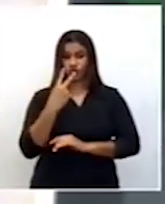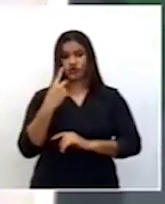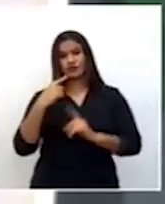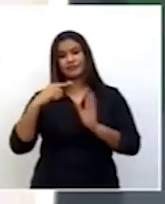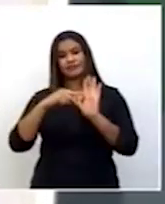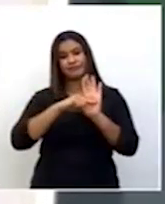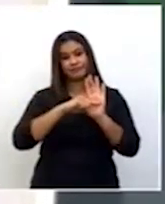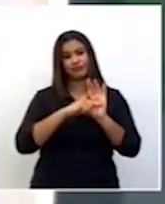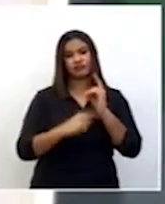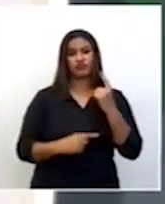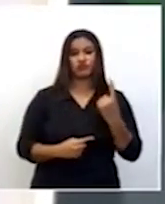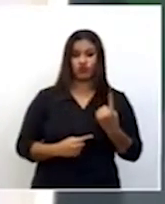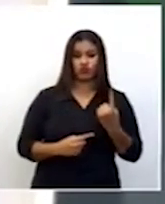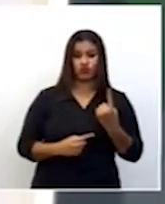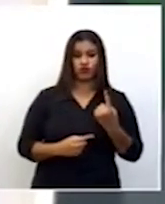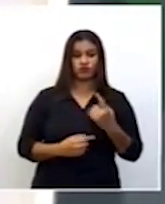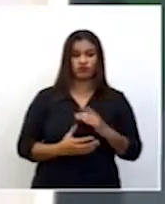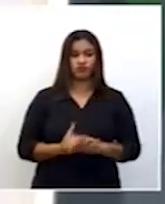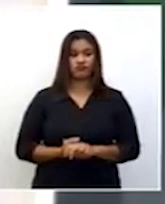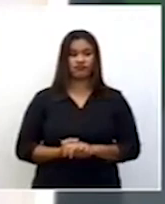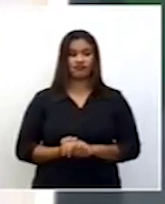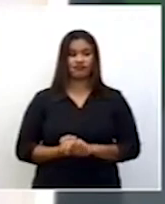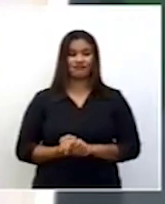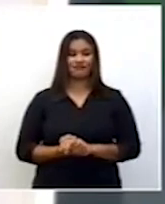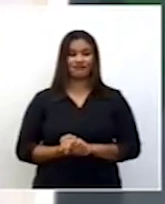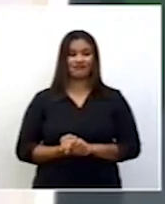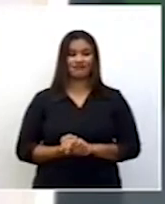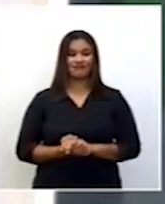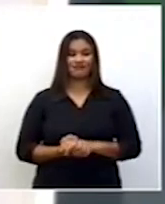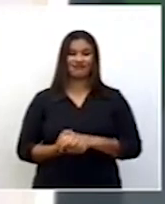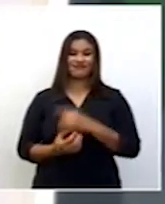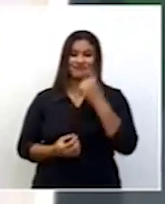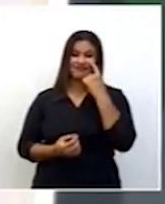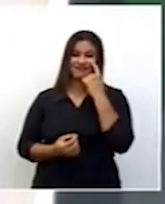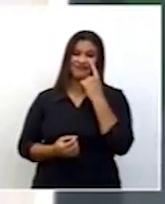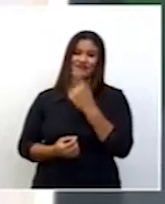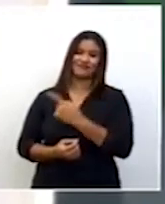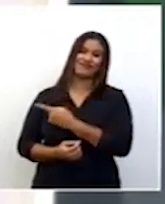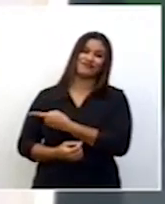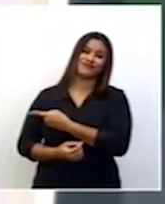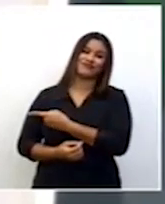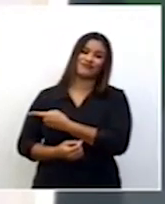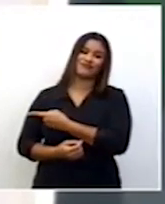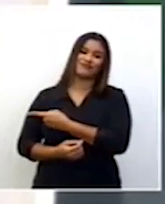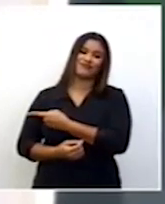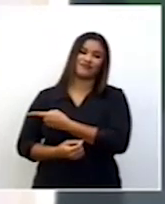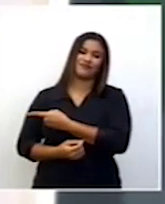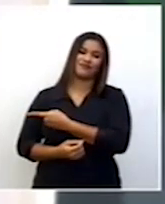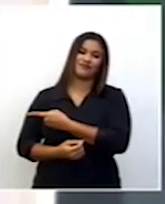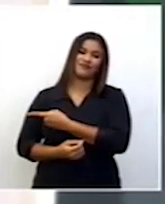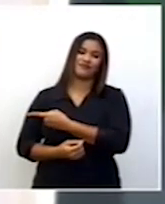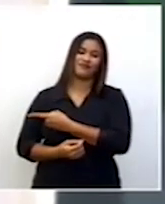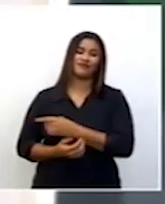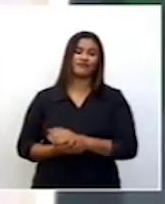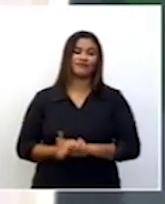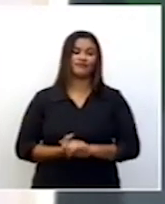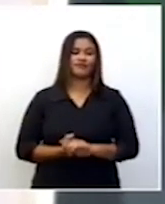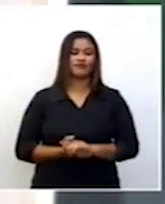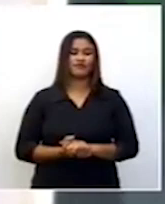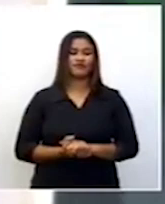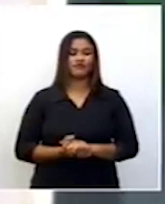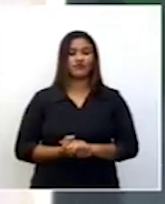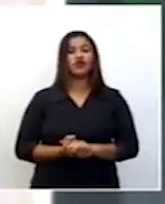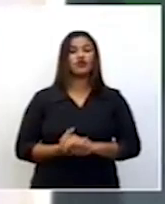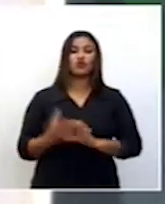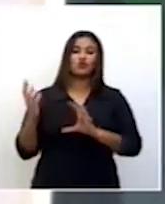2. Desculpa, 1 aqui, foi mal. 1. Aí o que eu faço? Eu subtraio aqui. Então, meus 15 primeiros termos